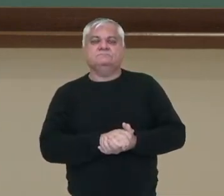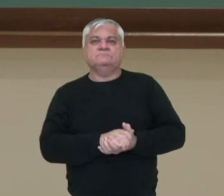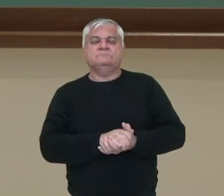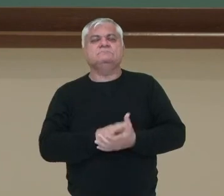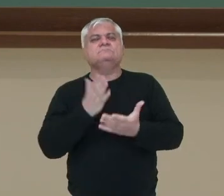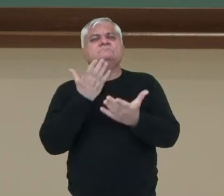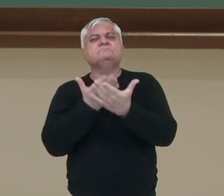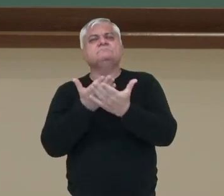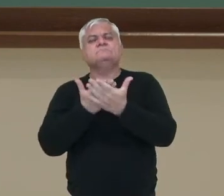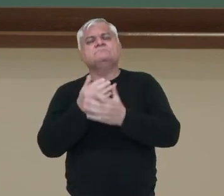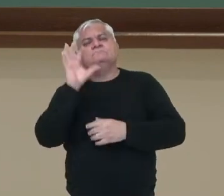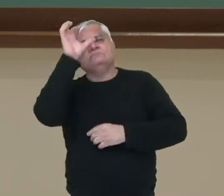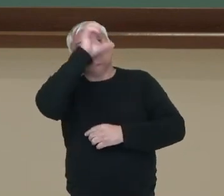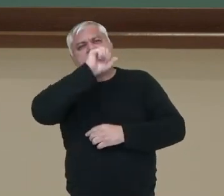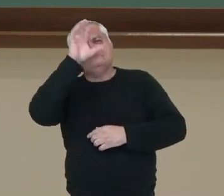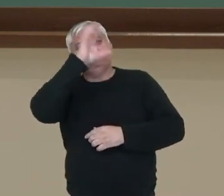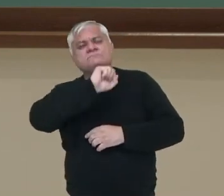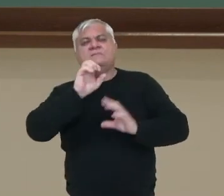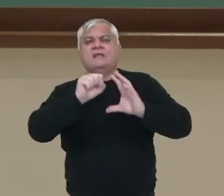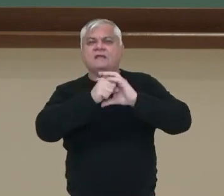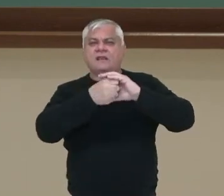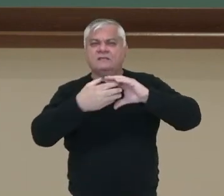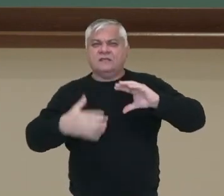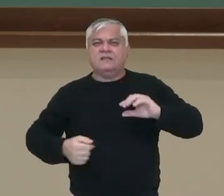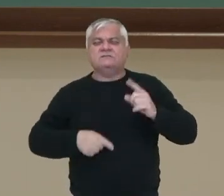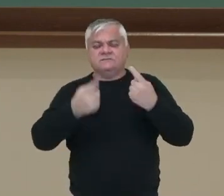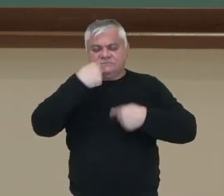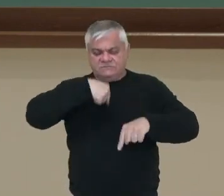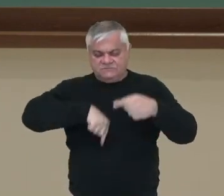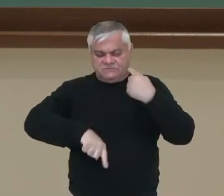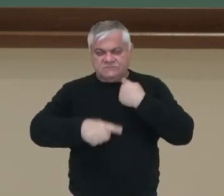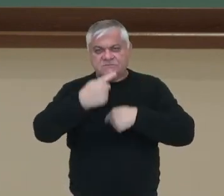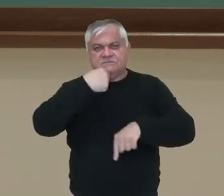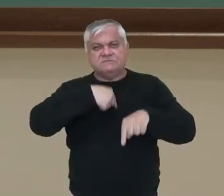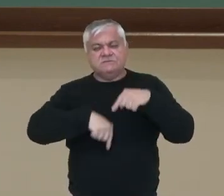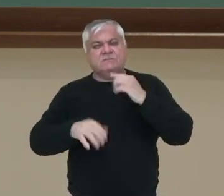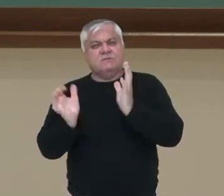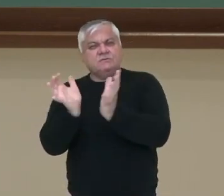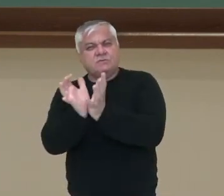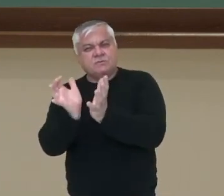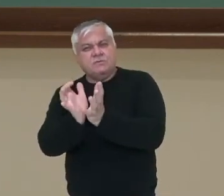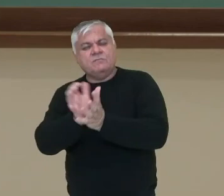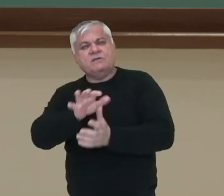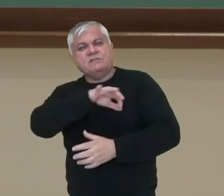Nessa aula, então, nós estudamos as características do sistema circulatório dos mamíferos, anatomia e